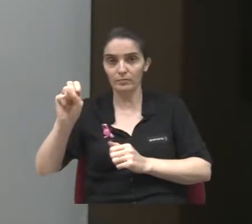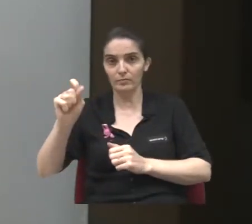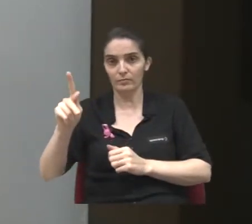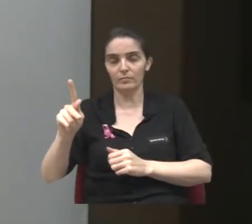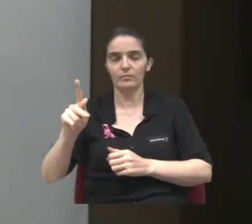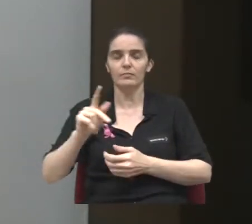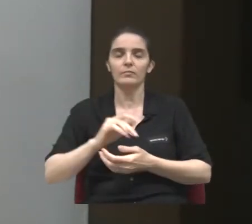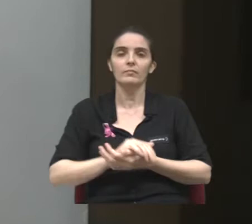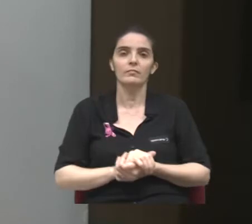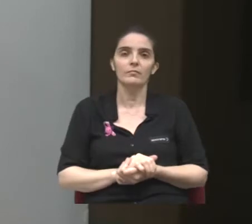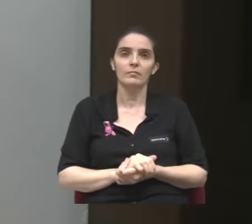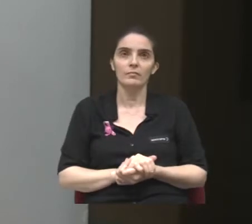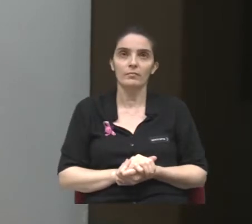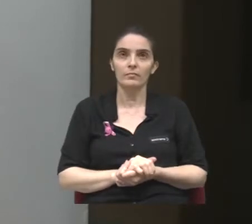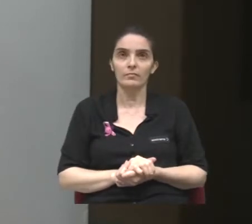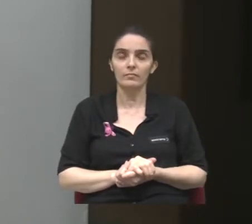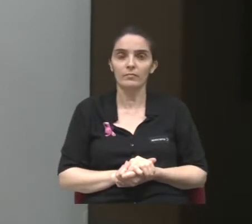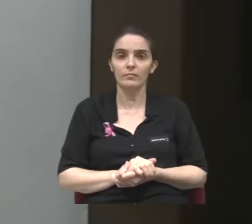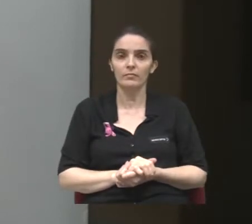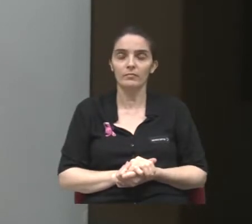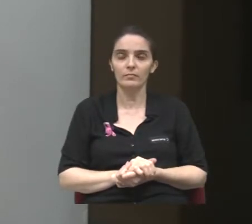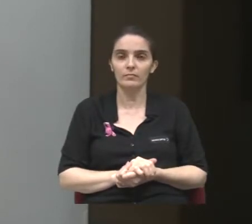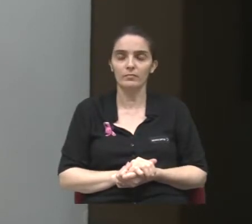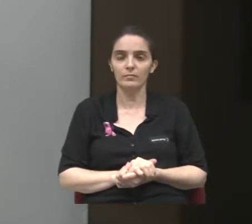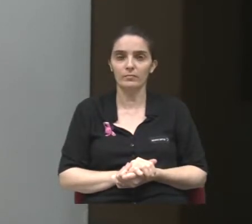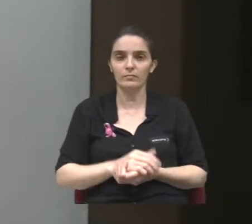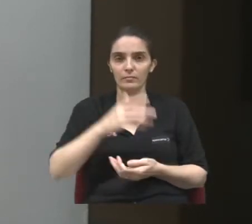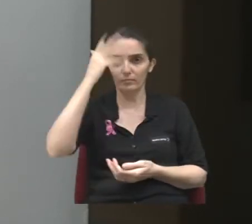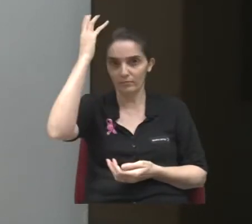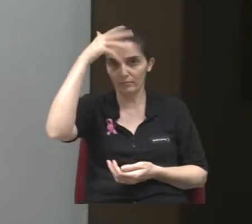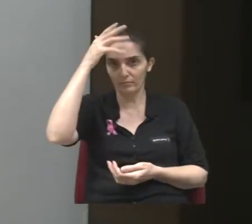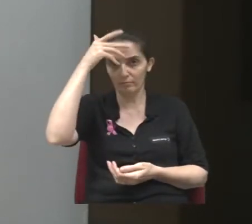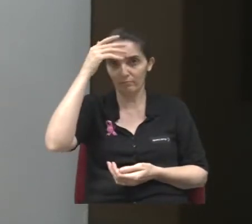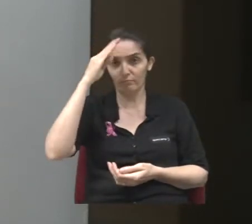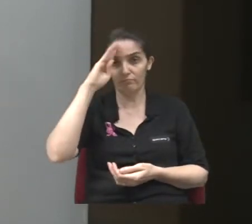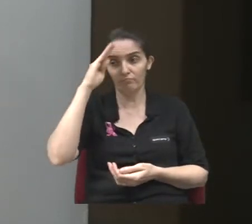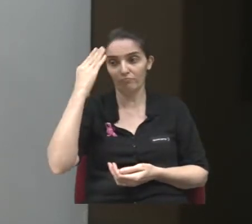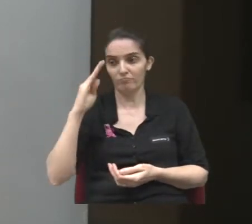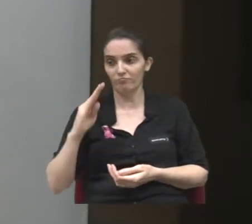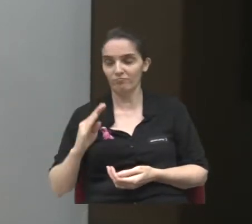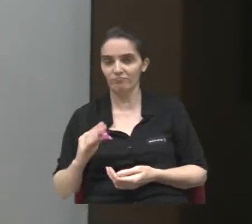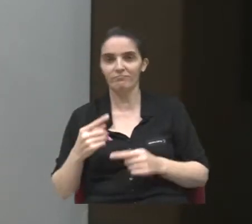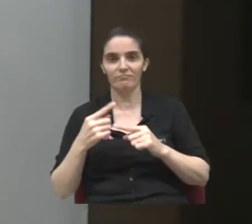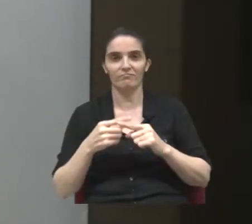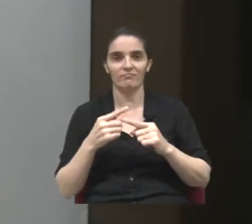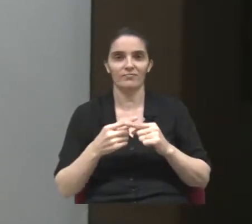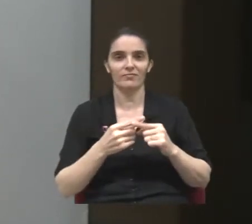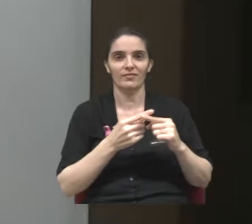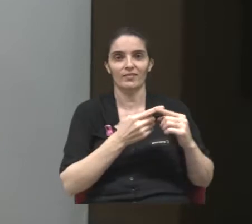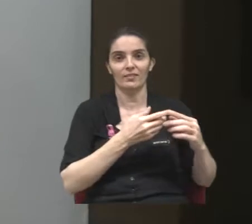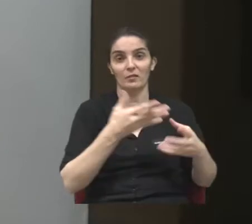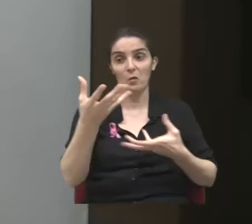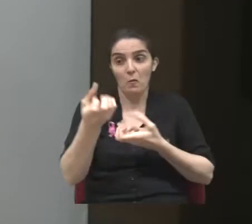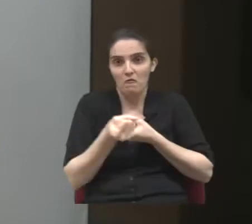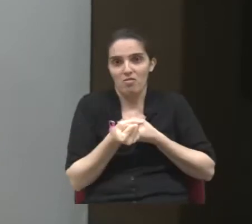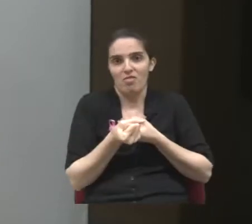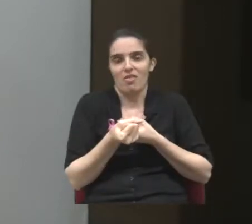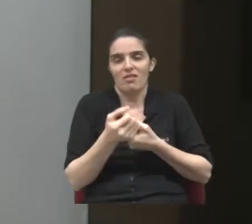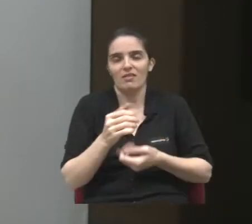Agora vou dizer da minha honra em ter sido convidada pelo Trajano Camargo